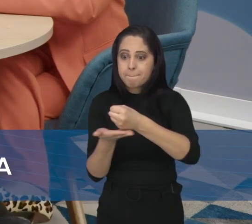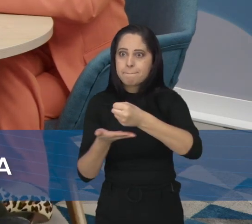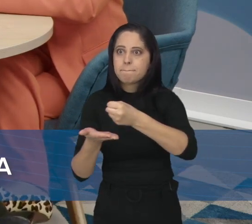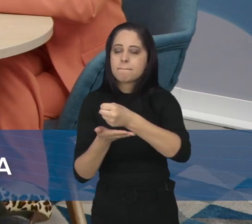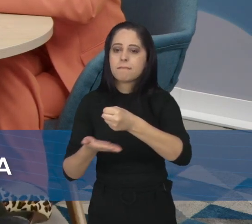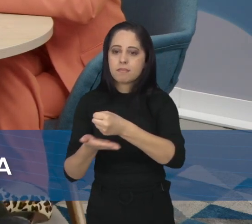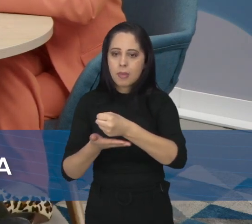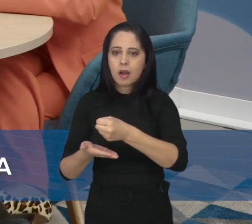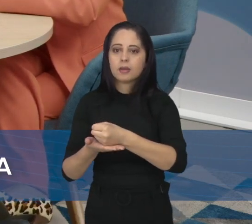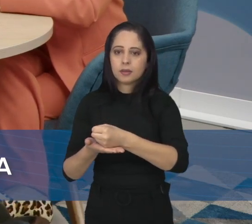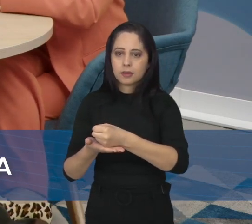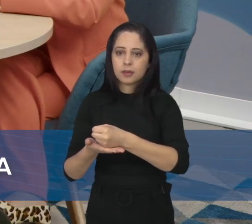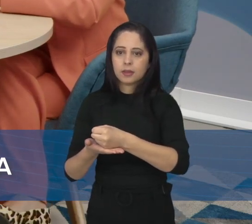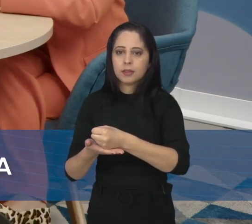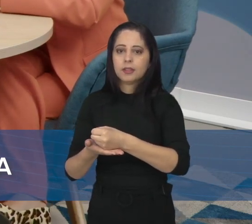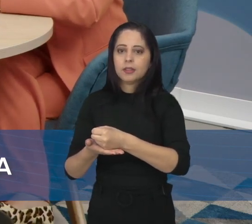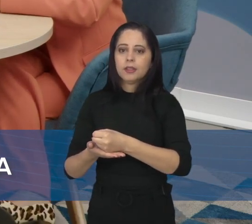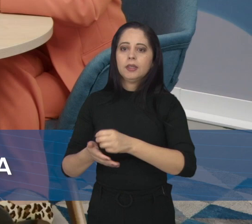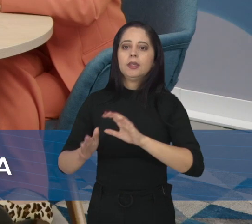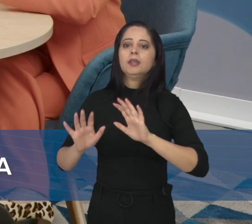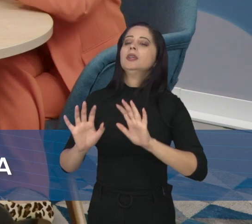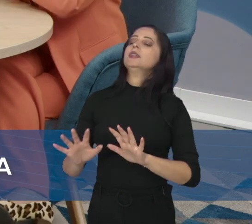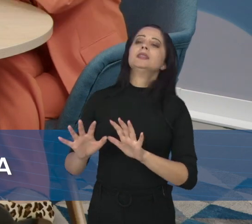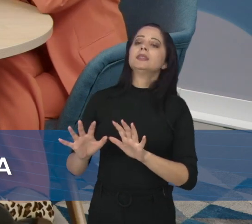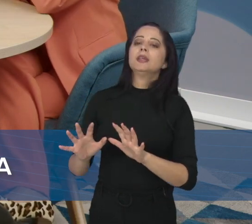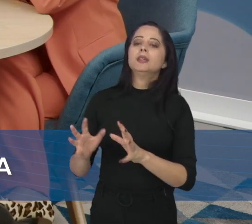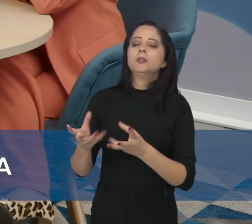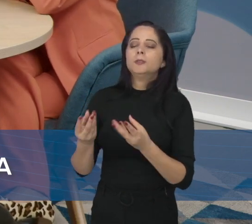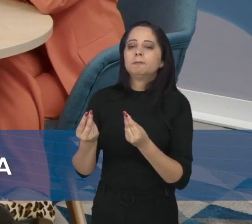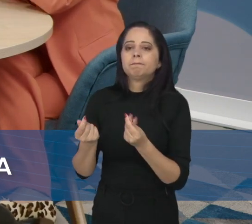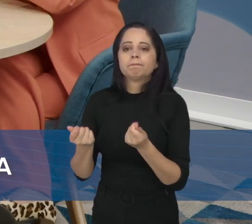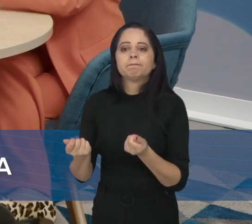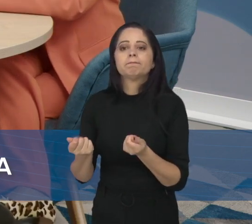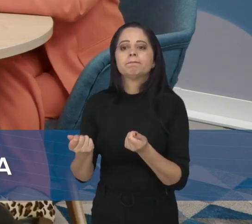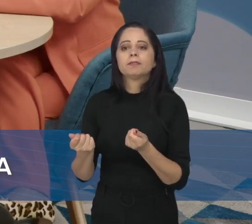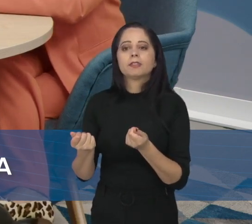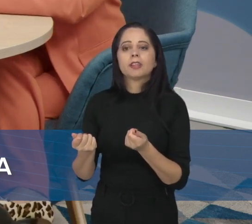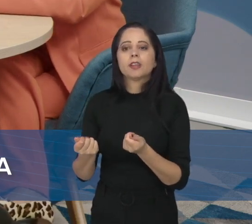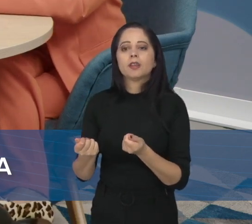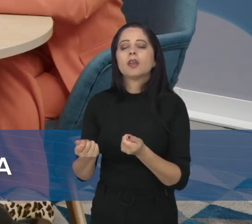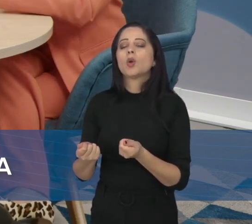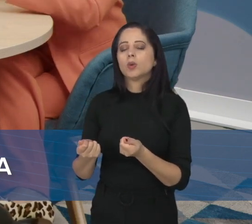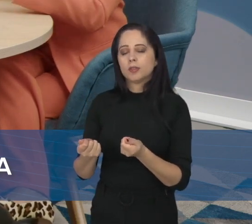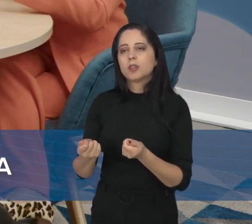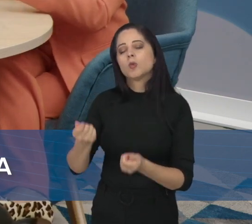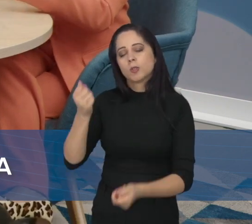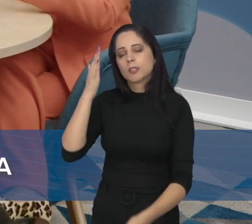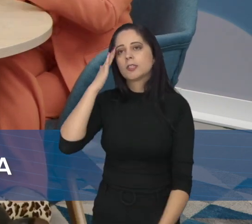não tem preço, o berço não tem preço. Assim. Então, eu entendo que